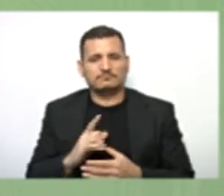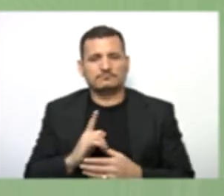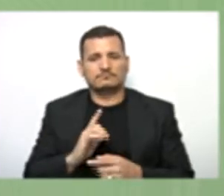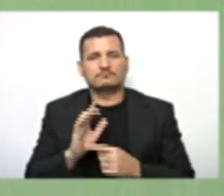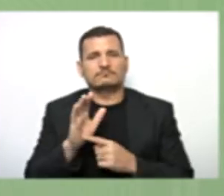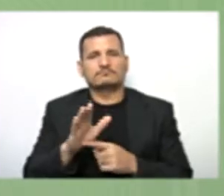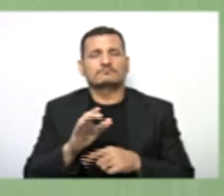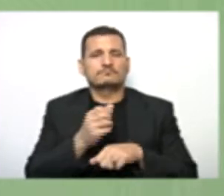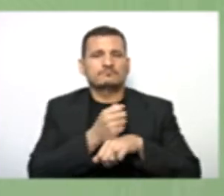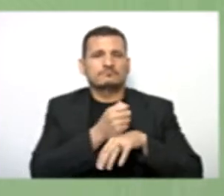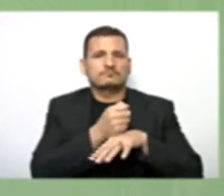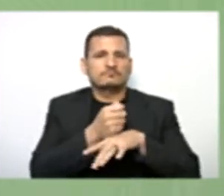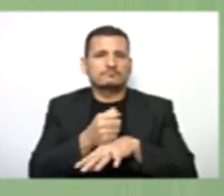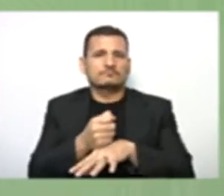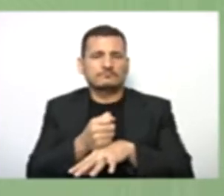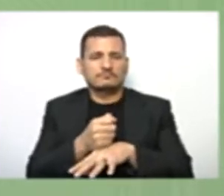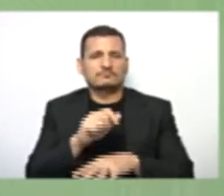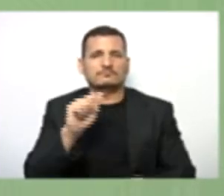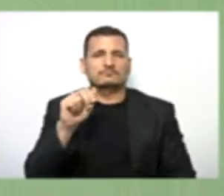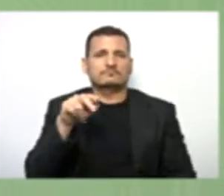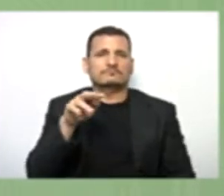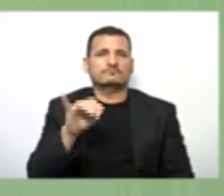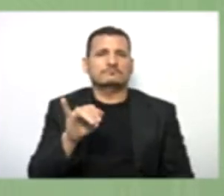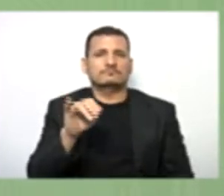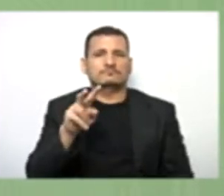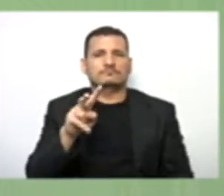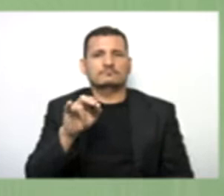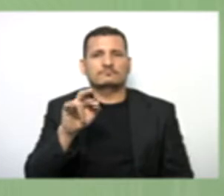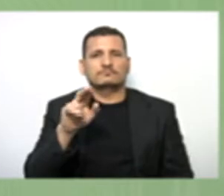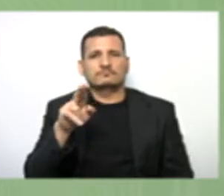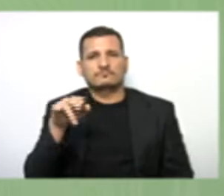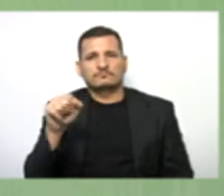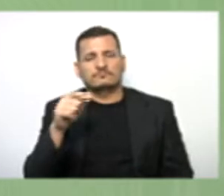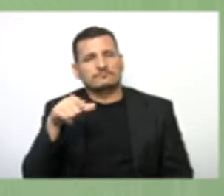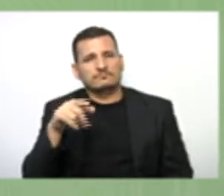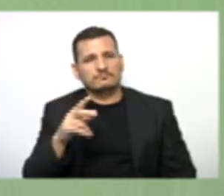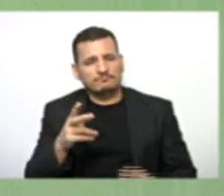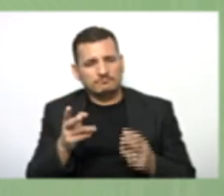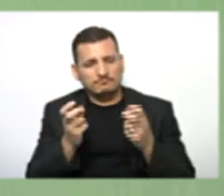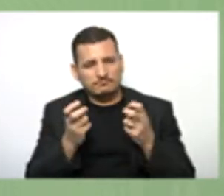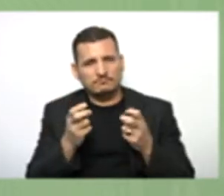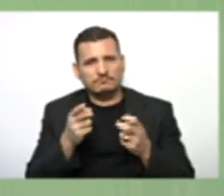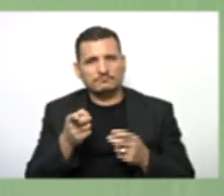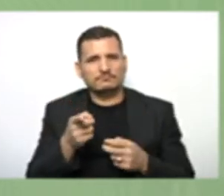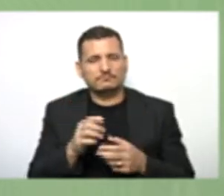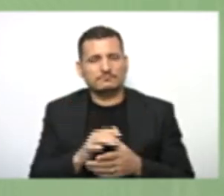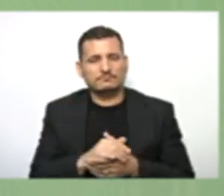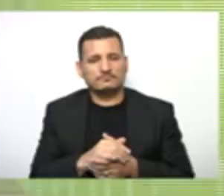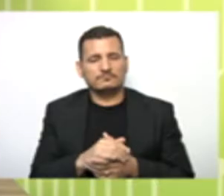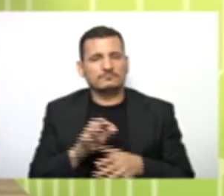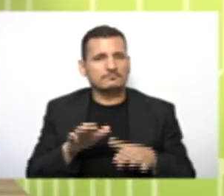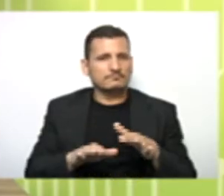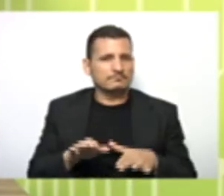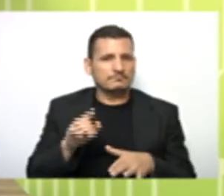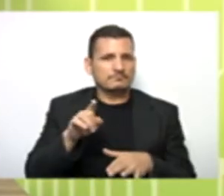o antivírus. Quem tem antivírus instalado no computador deve perceber assim, que você estava lá usando e